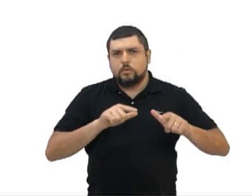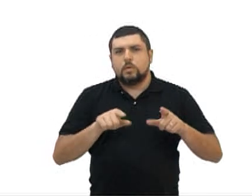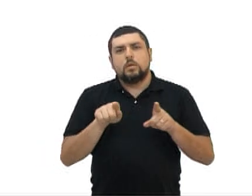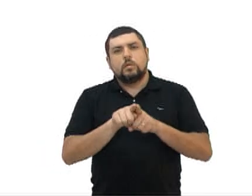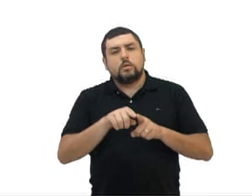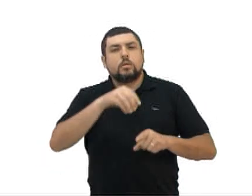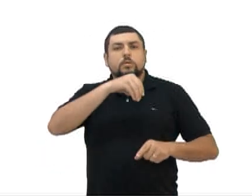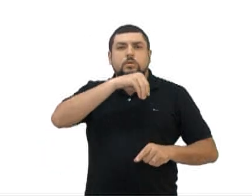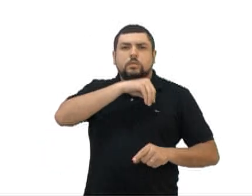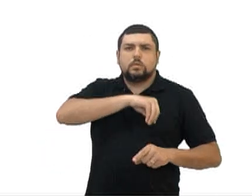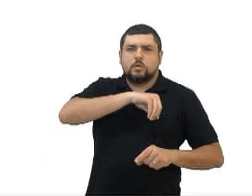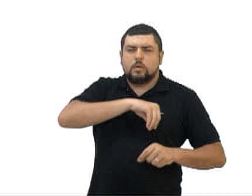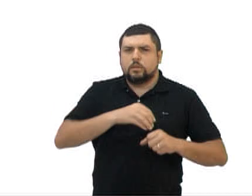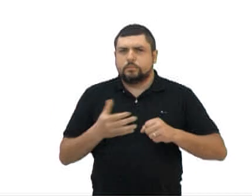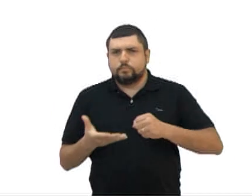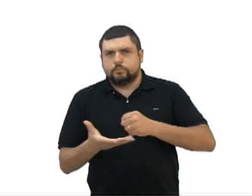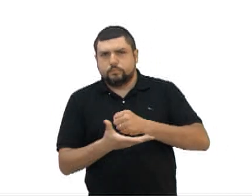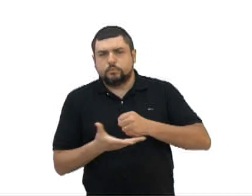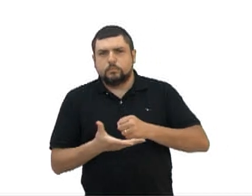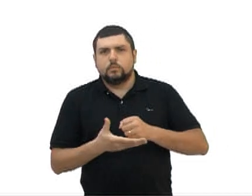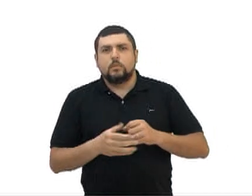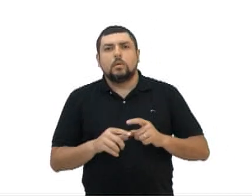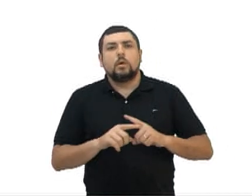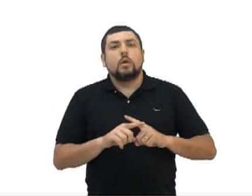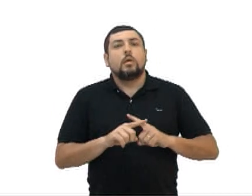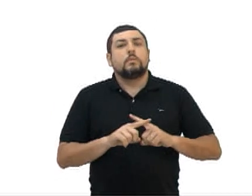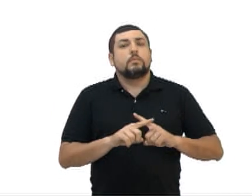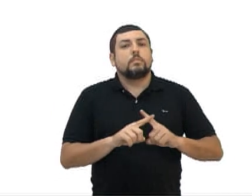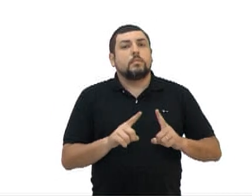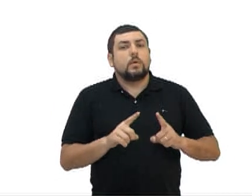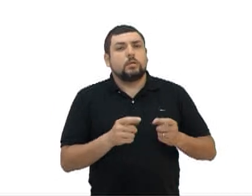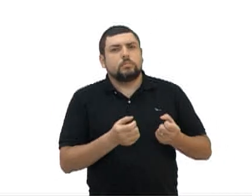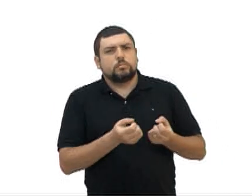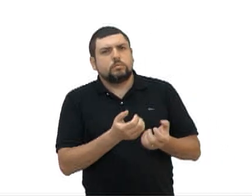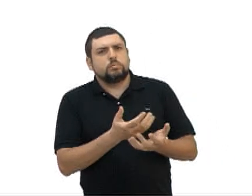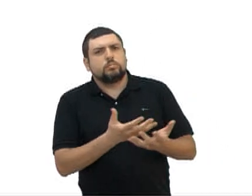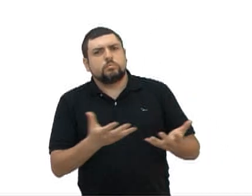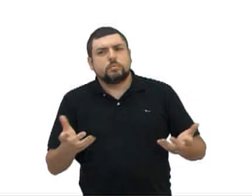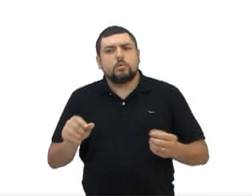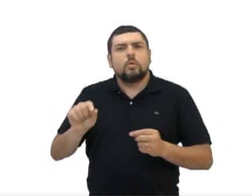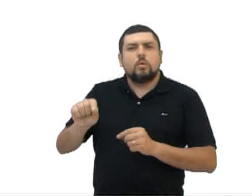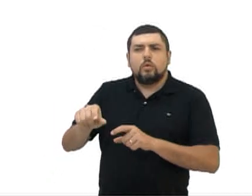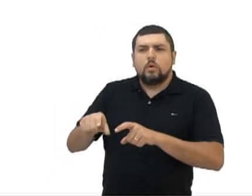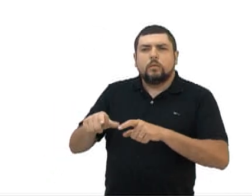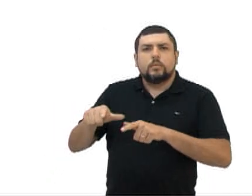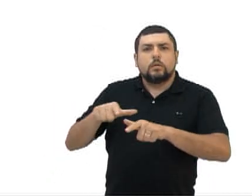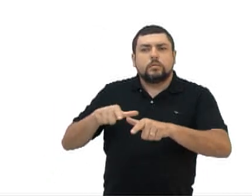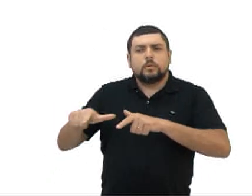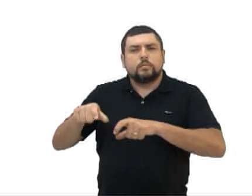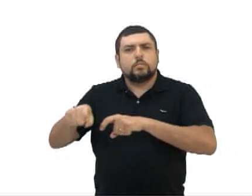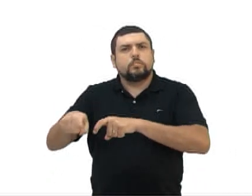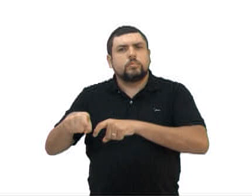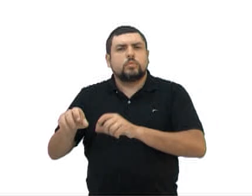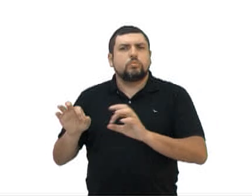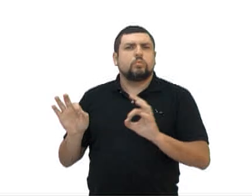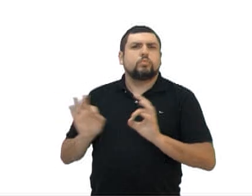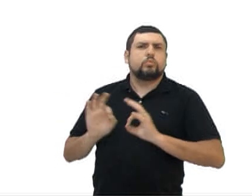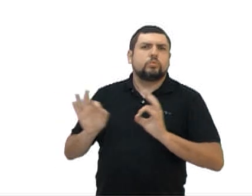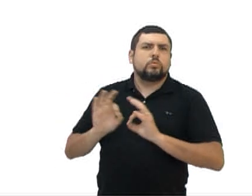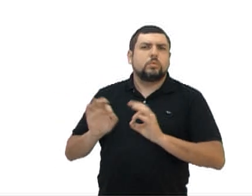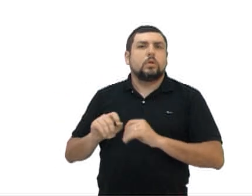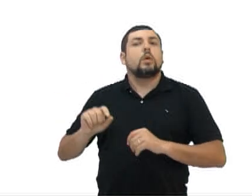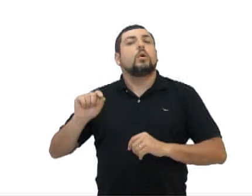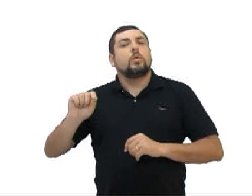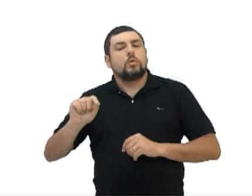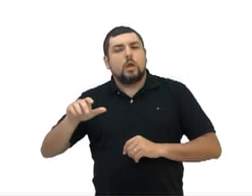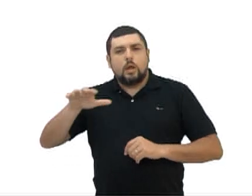No entanto, esses direitos não se estendiam aos trabalhadores rurais, uma amostra do poder que os grandes